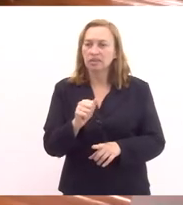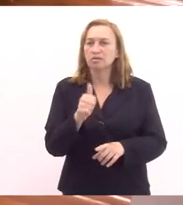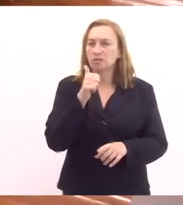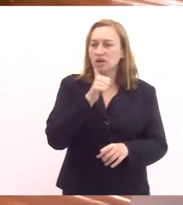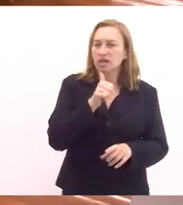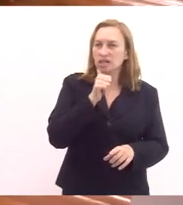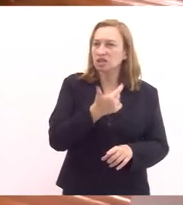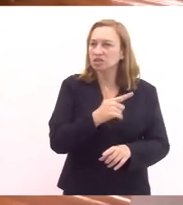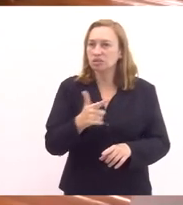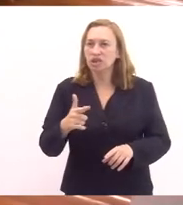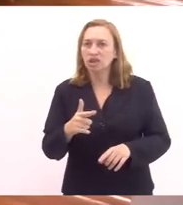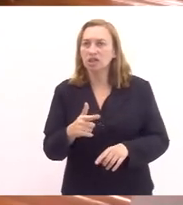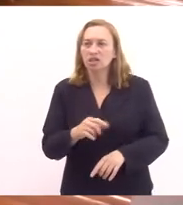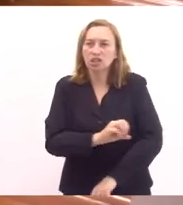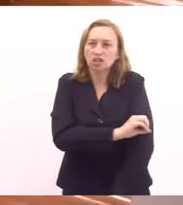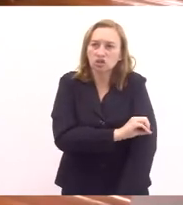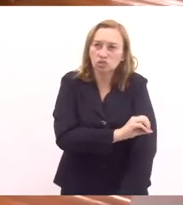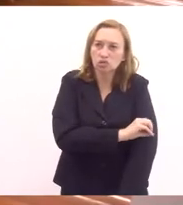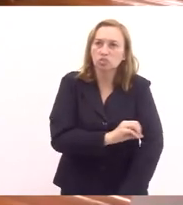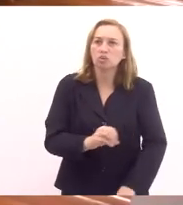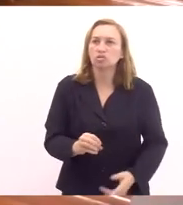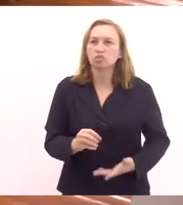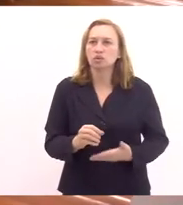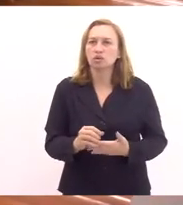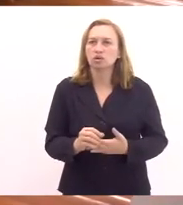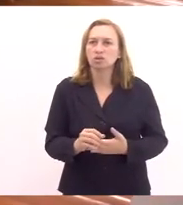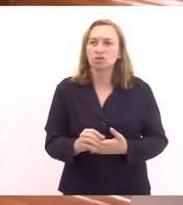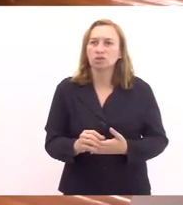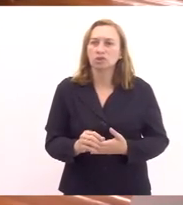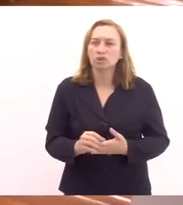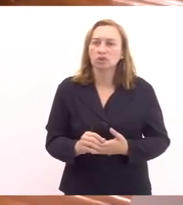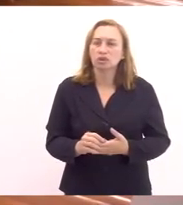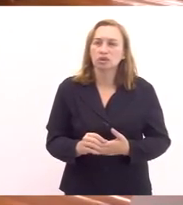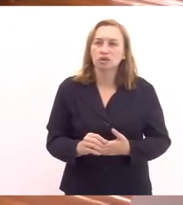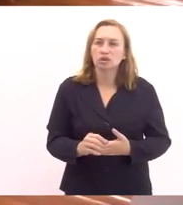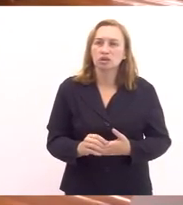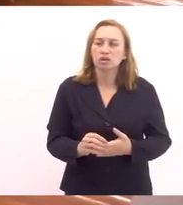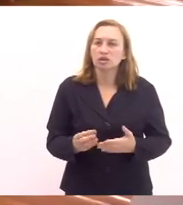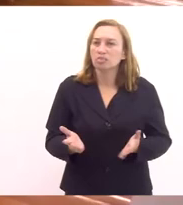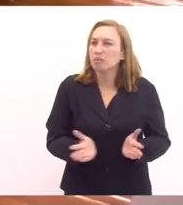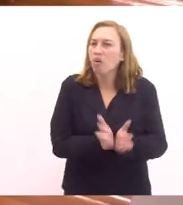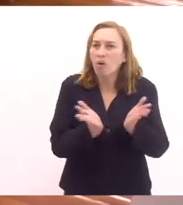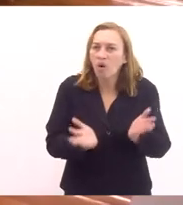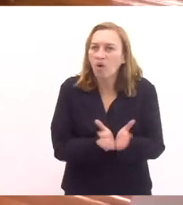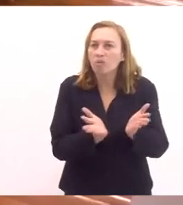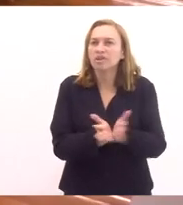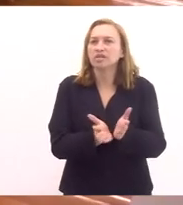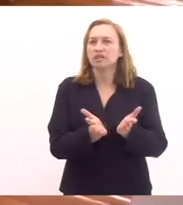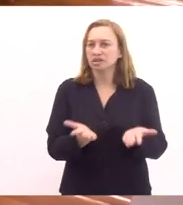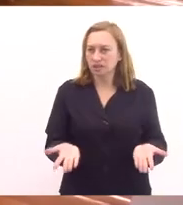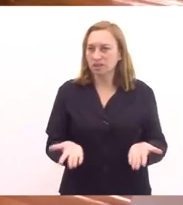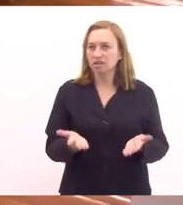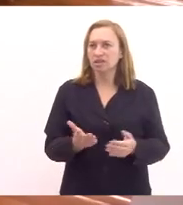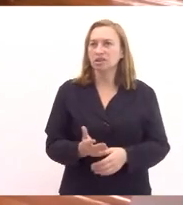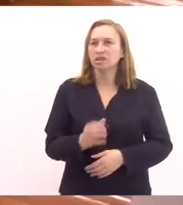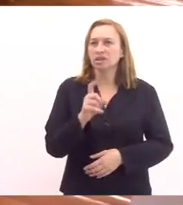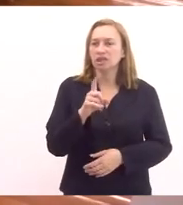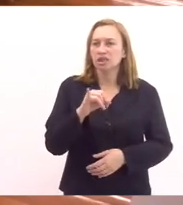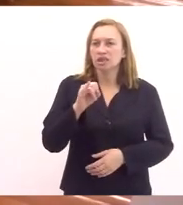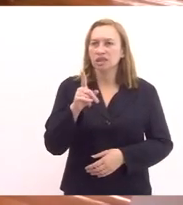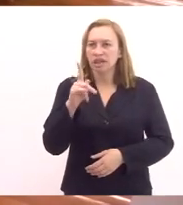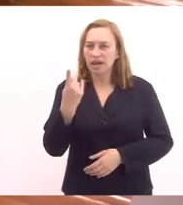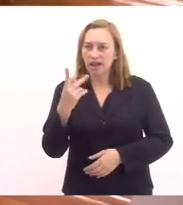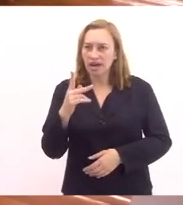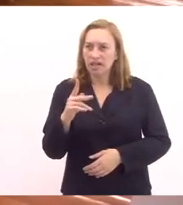morrem as mulheres que estão alocados vivendo né espaços com IDH as mais